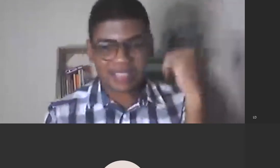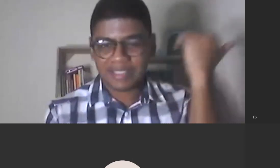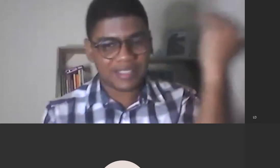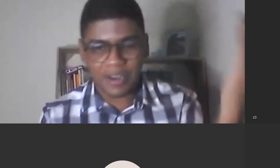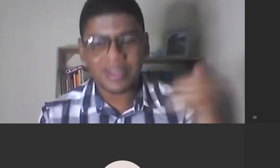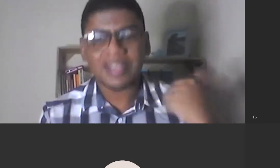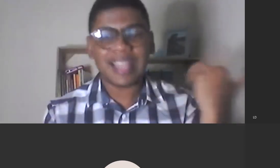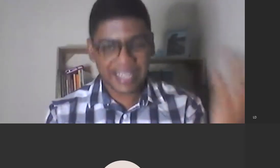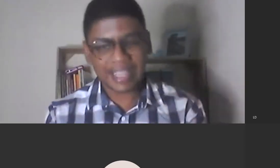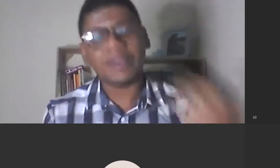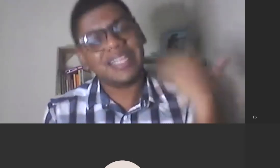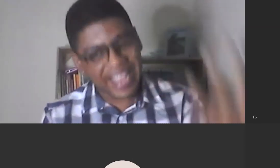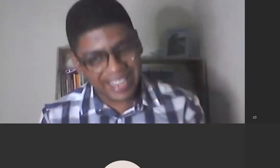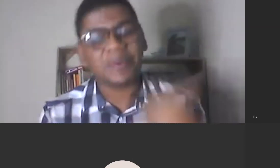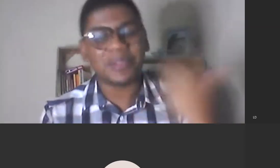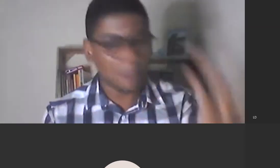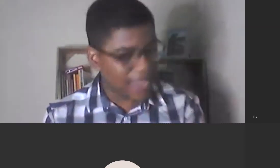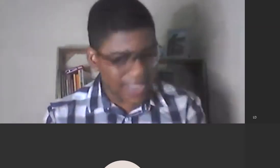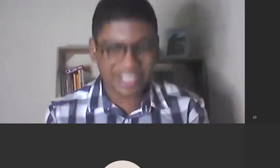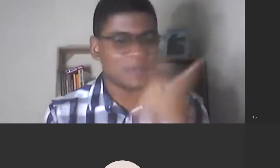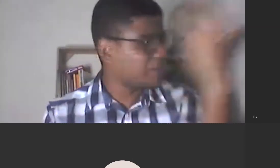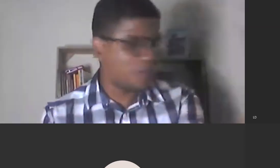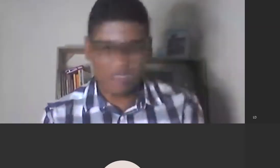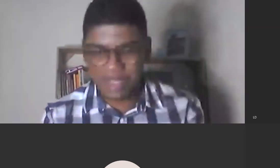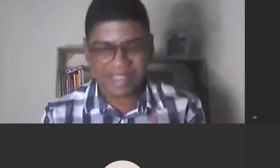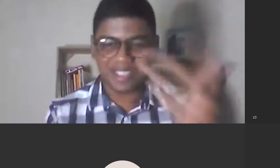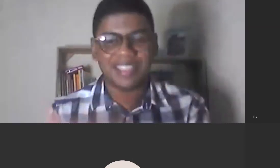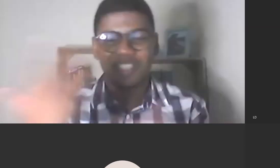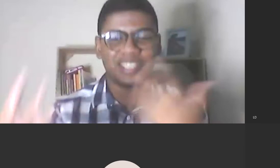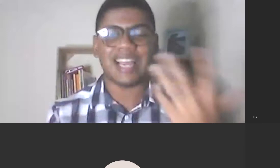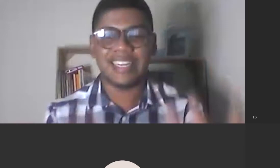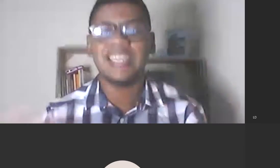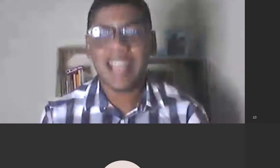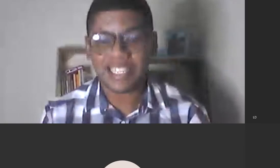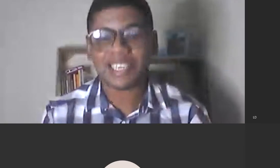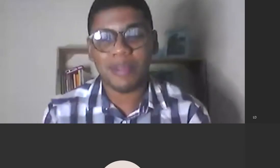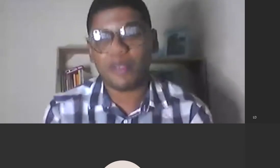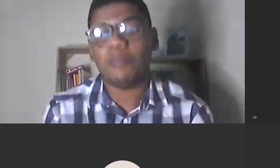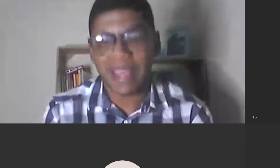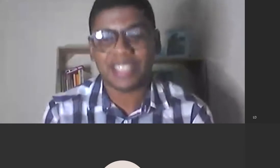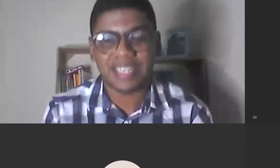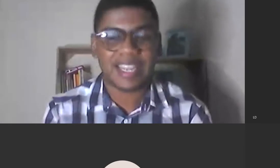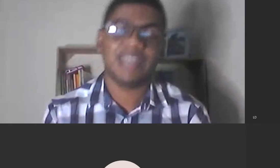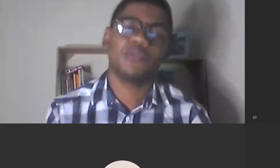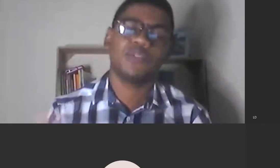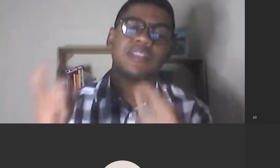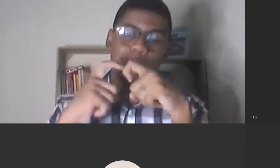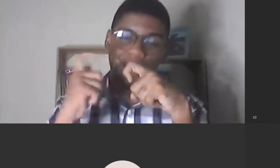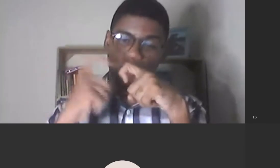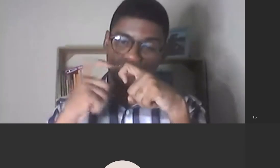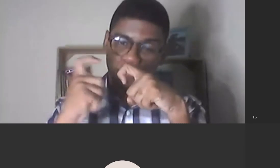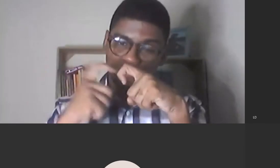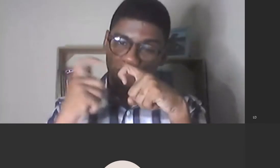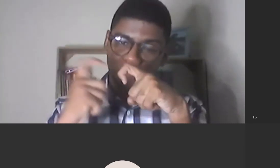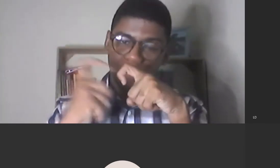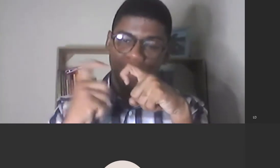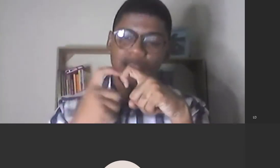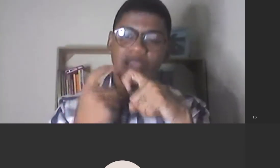elevação, uma ascensão da categoria dela enquanto médica, enquanto enfermeira, não sei, a gente trabalhou como médica, né? Que ela usa o sinal de